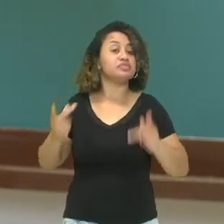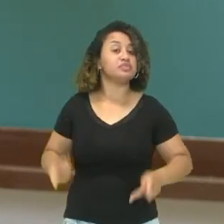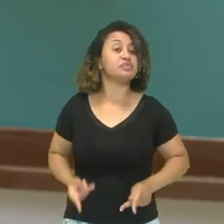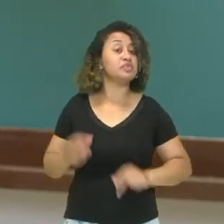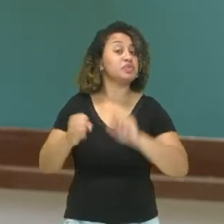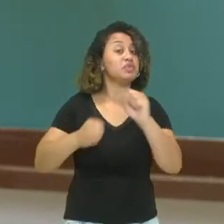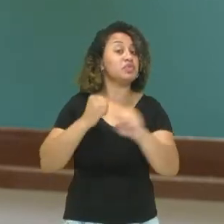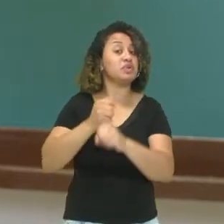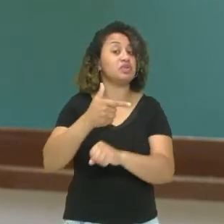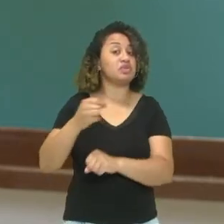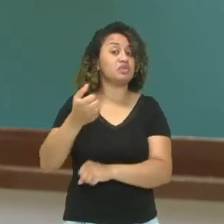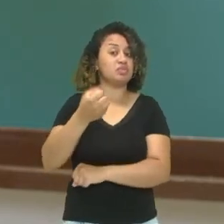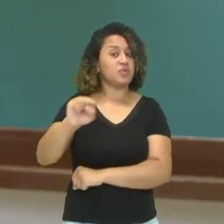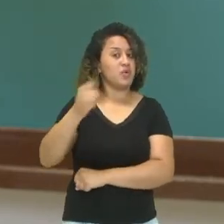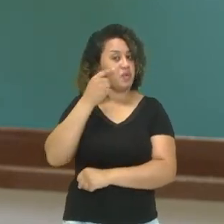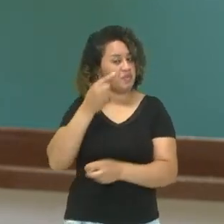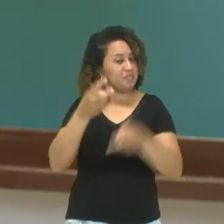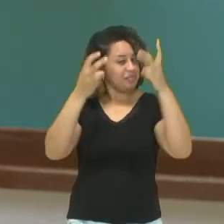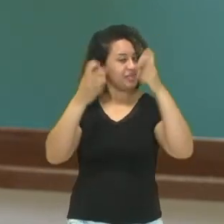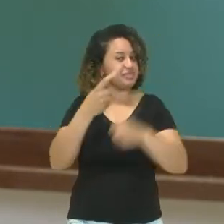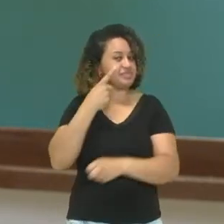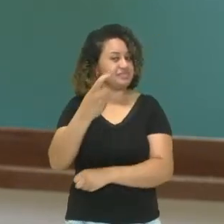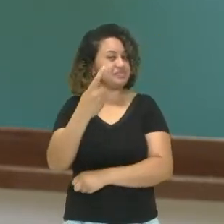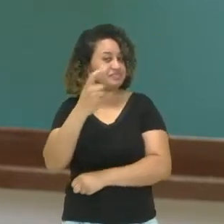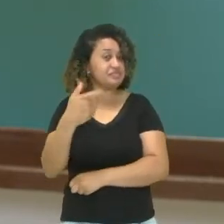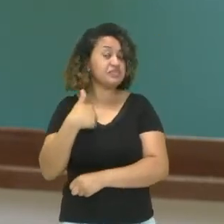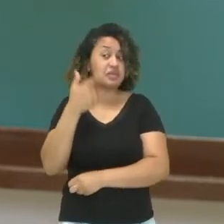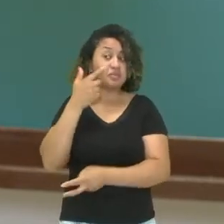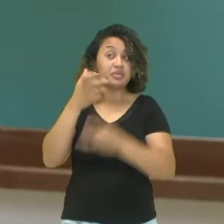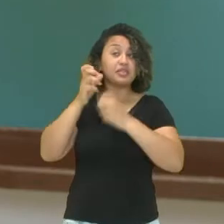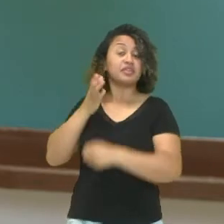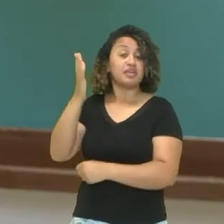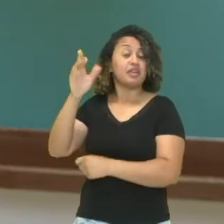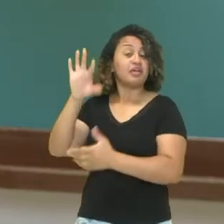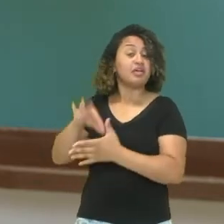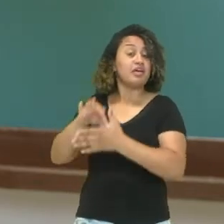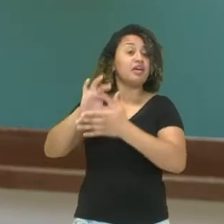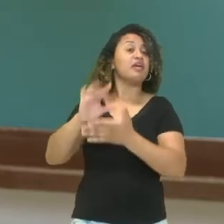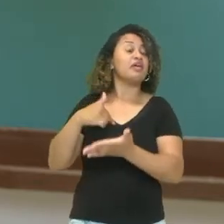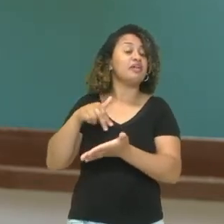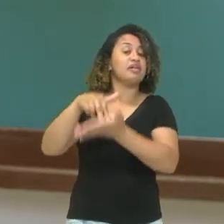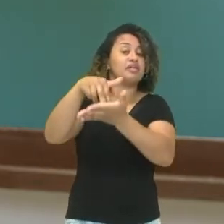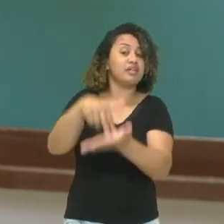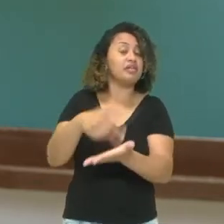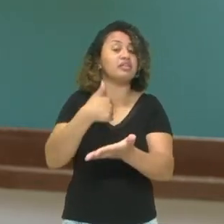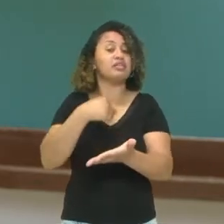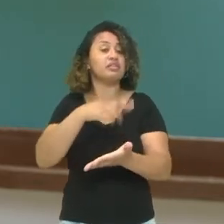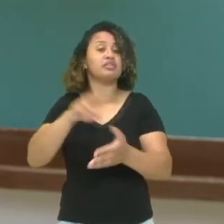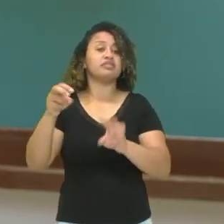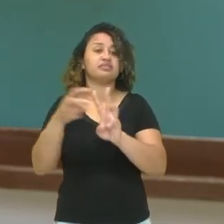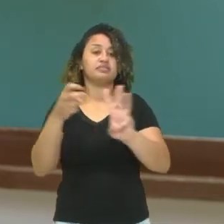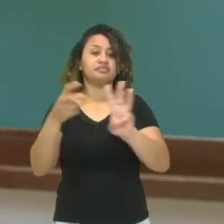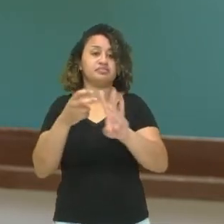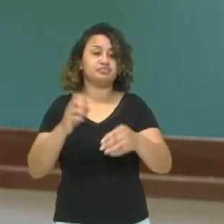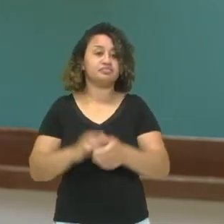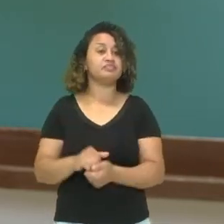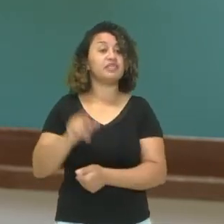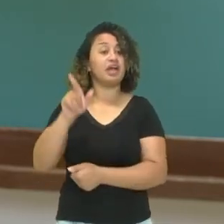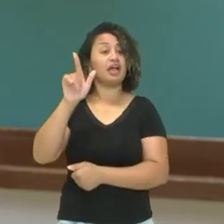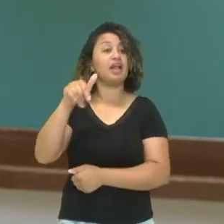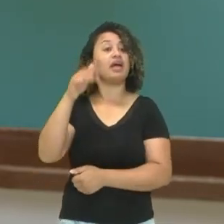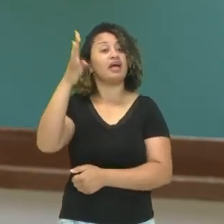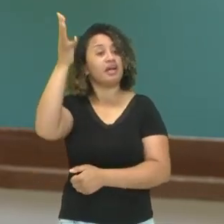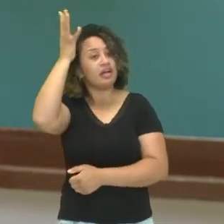2018, olha que interessante, que a reconheceu como uma importante liderança religiosa indígena. E a Mapulu é cacique e pajé